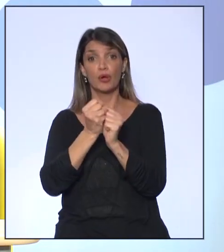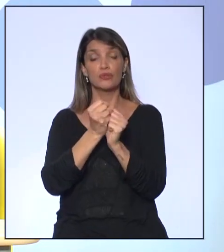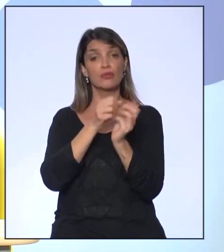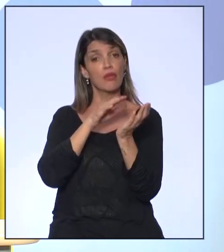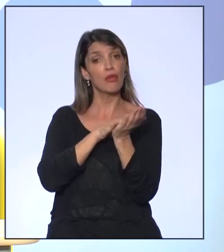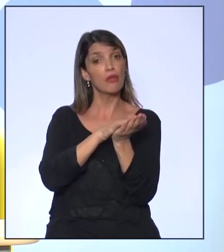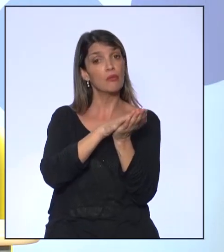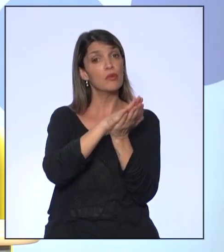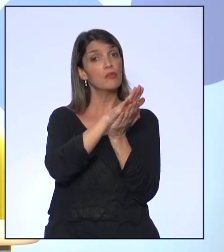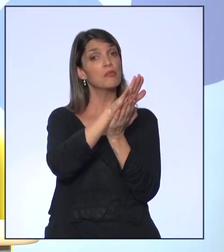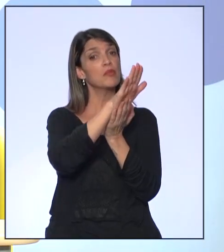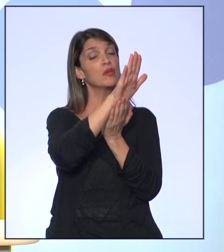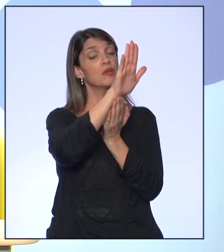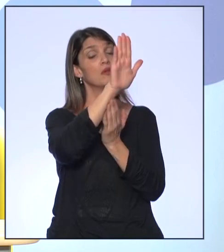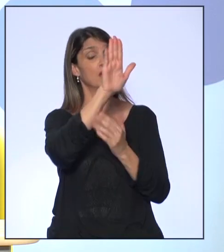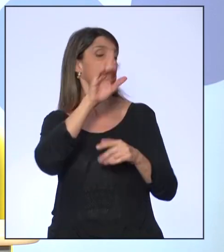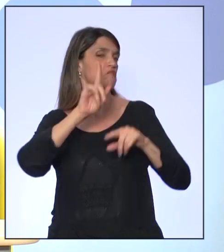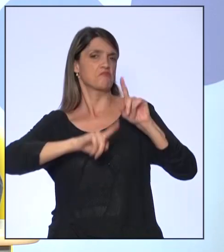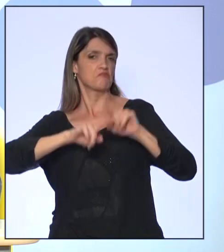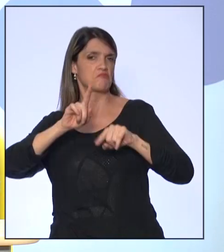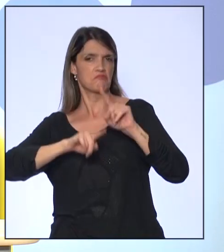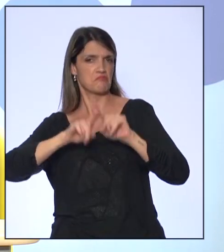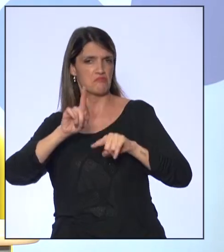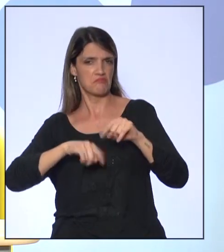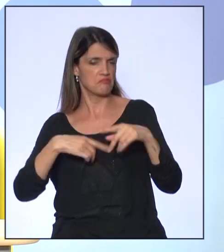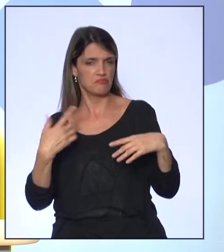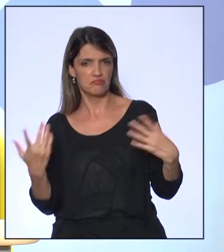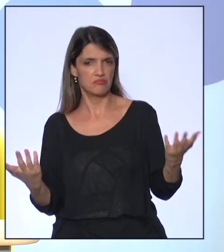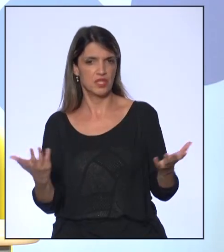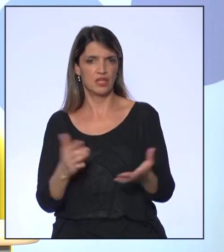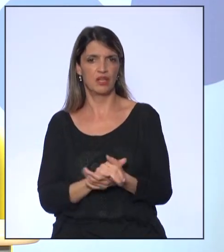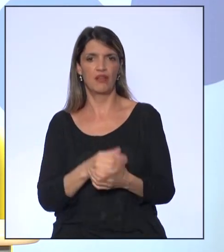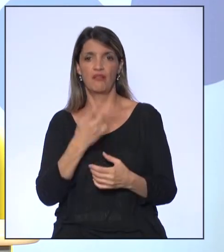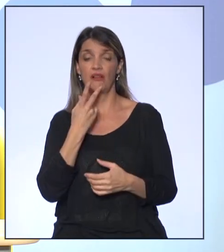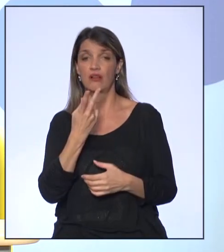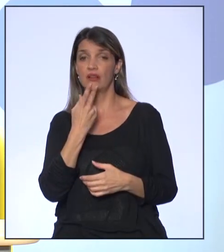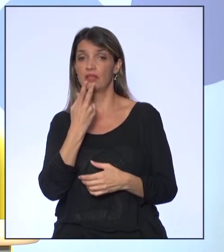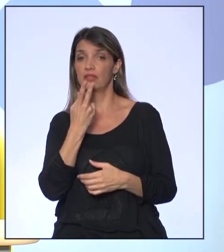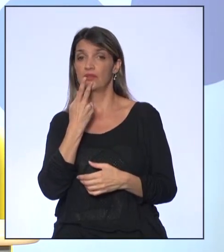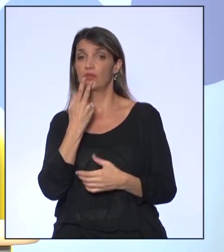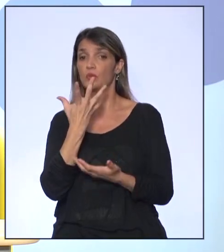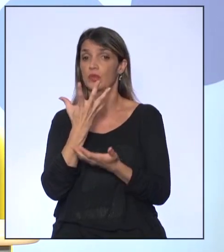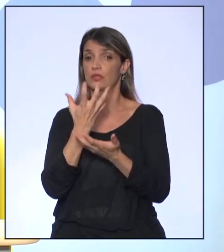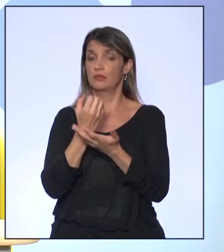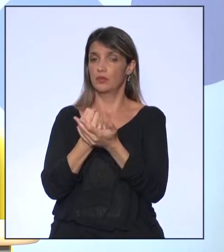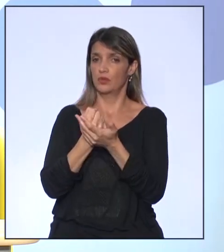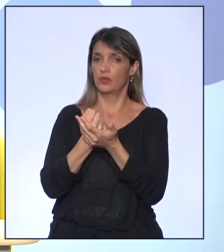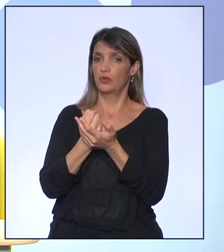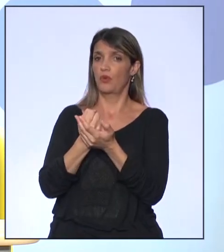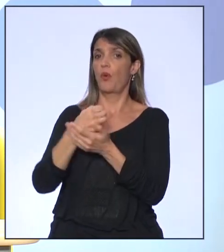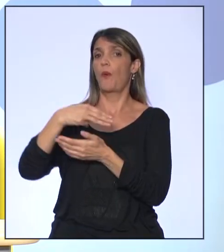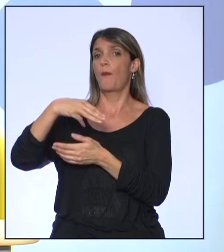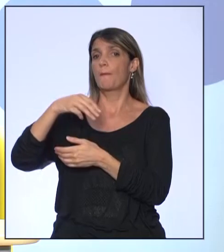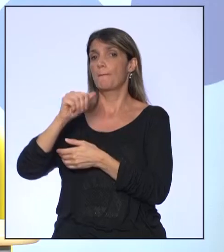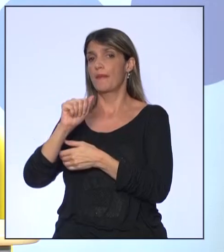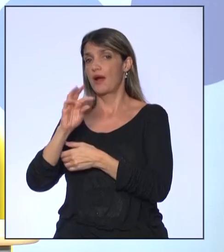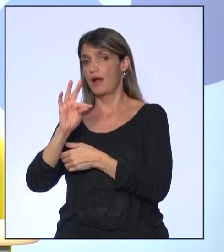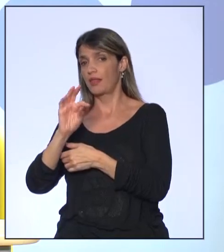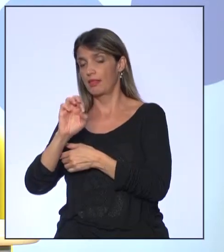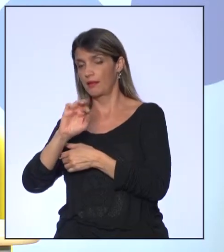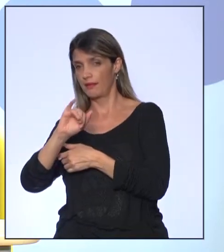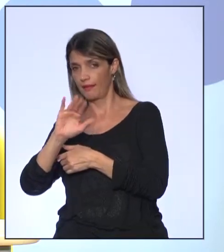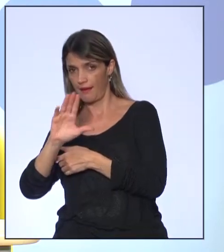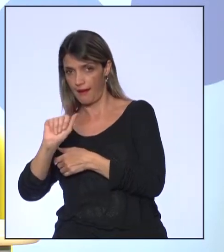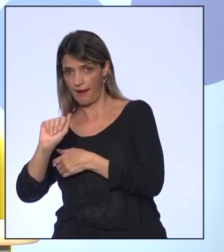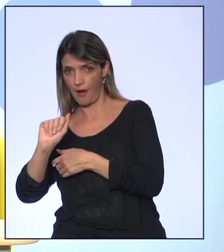inclusive, matérias que vocês encontrem falando, né, sobre patrimônio cultural material e imaterial. Né? Imagens,